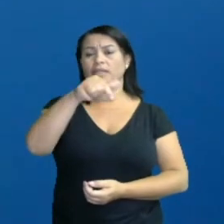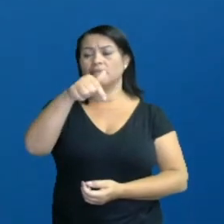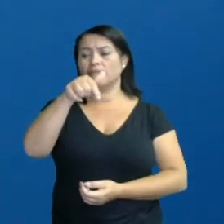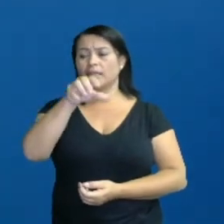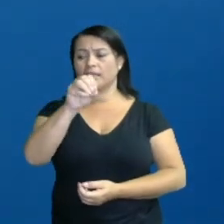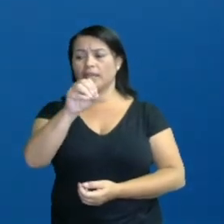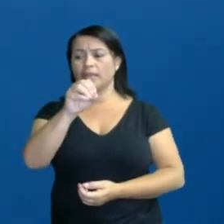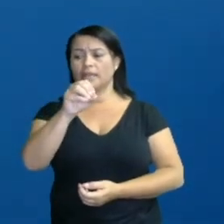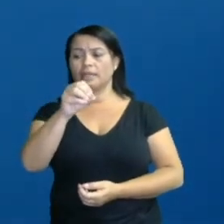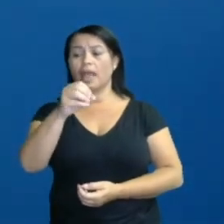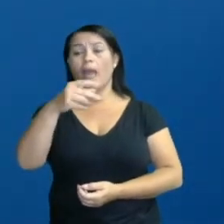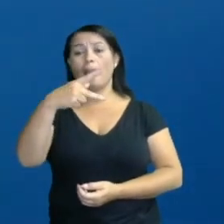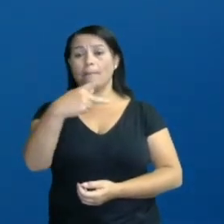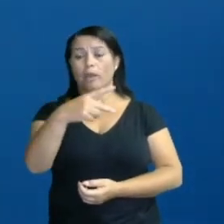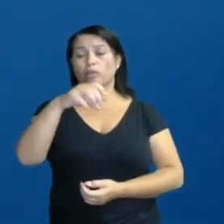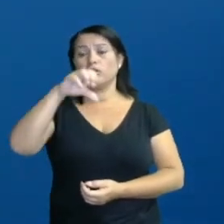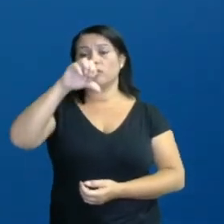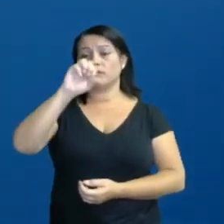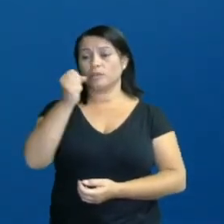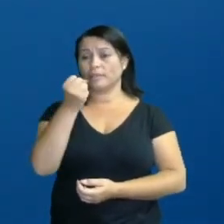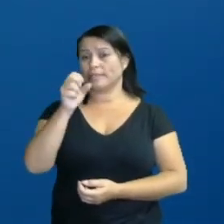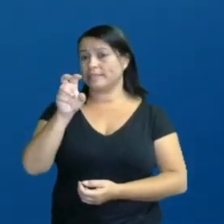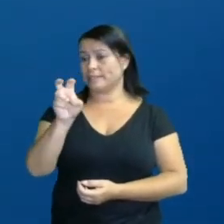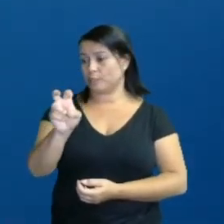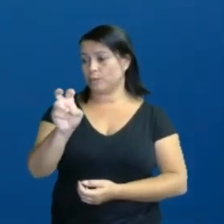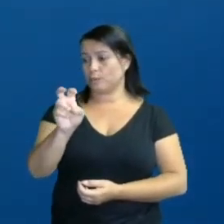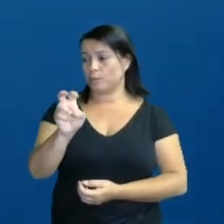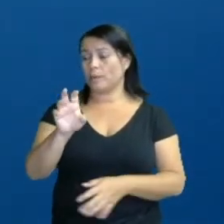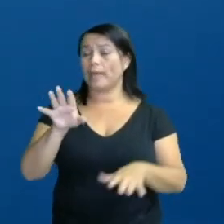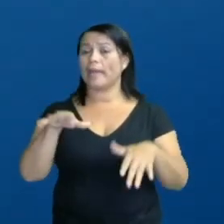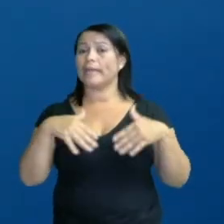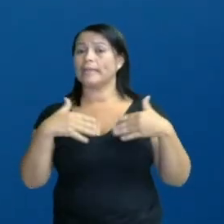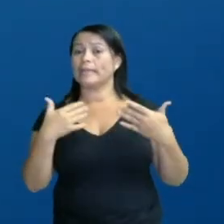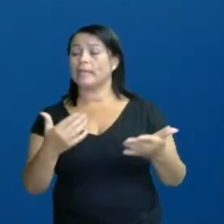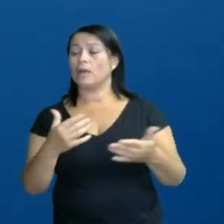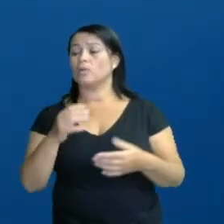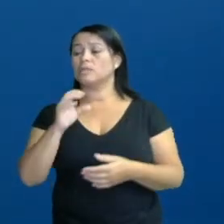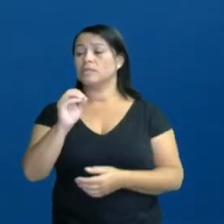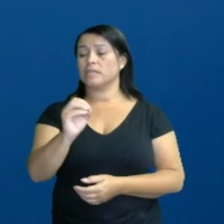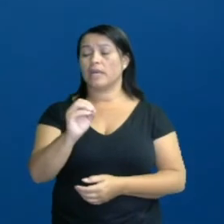1970 é maior do que 985. Então,